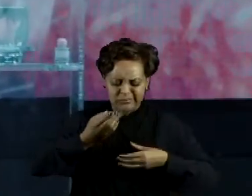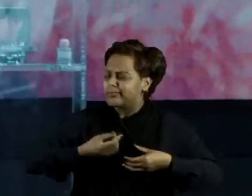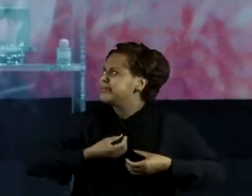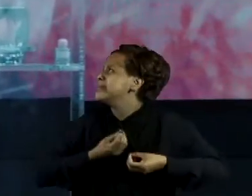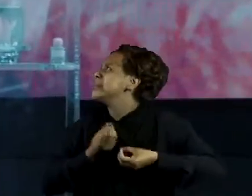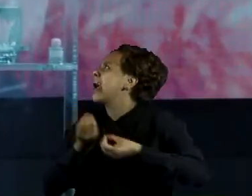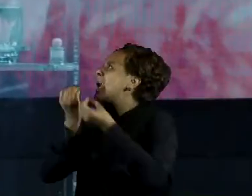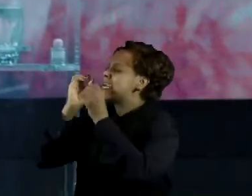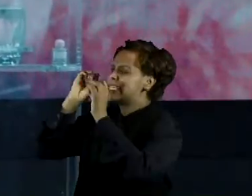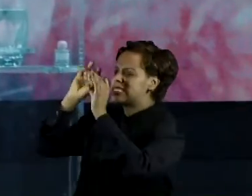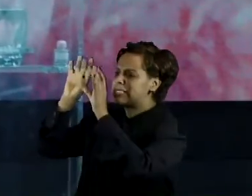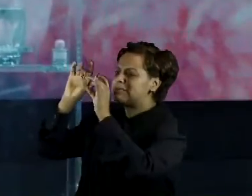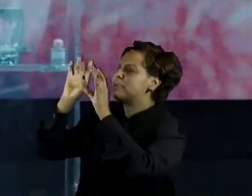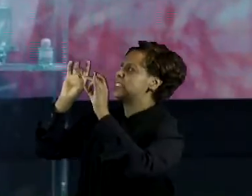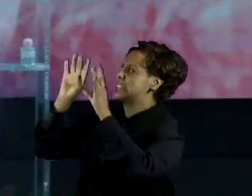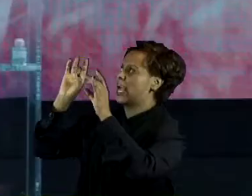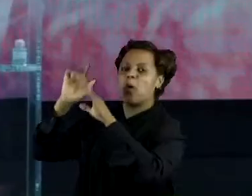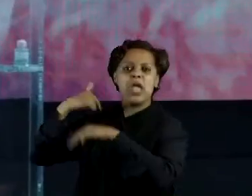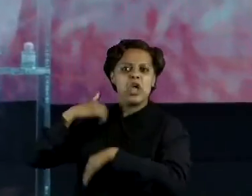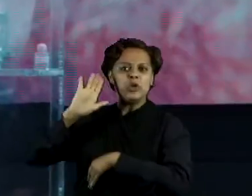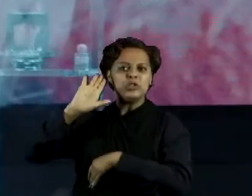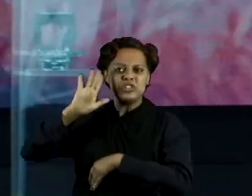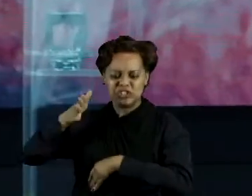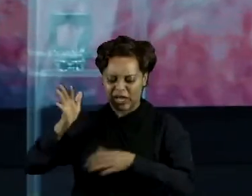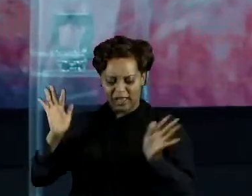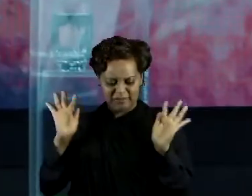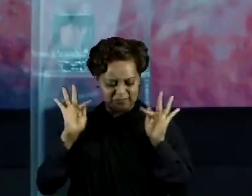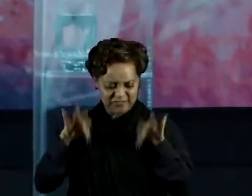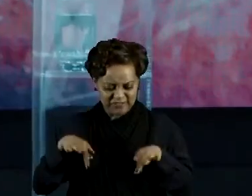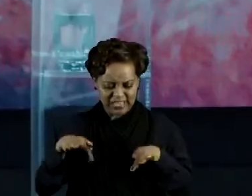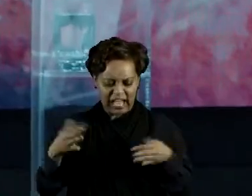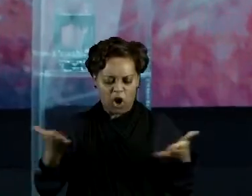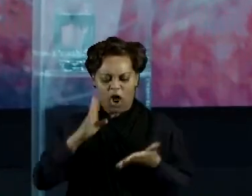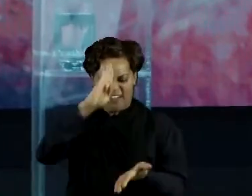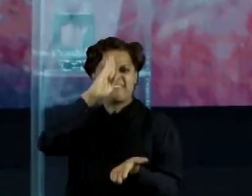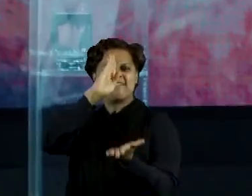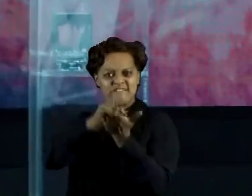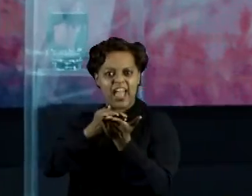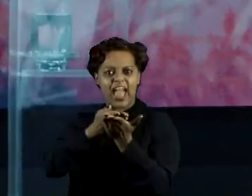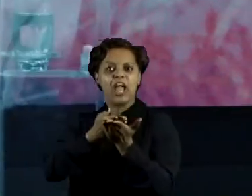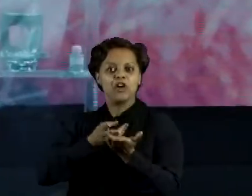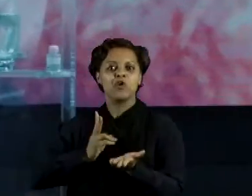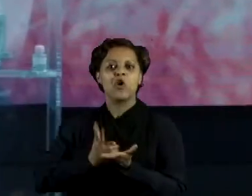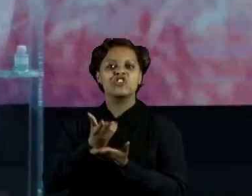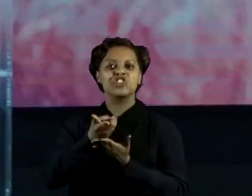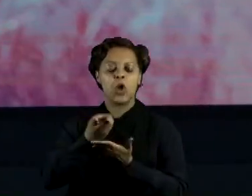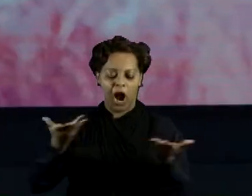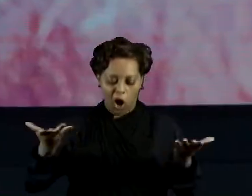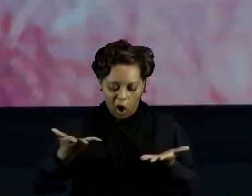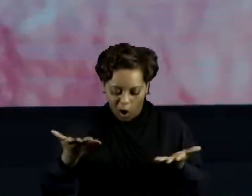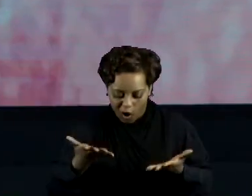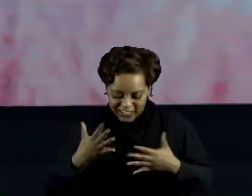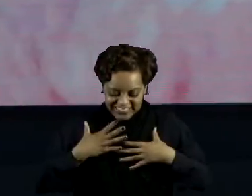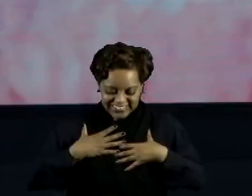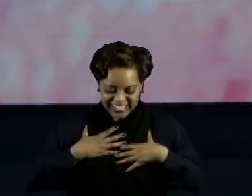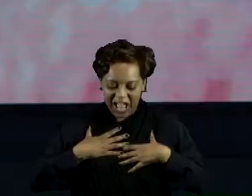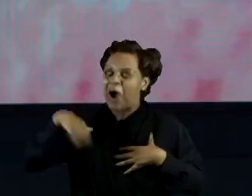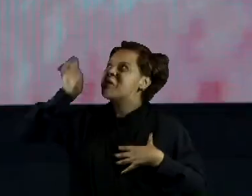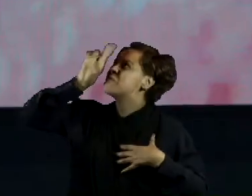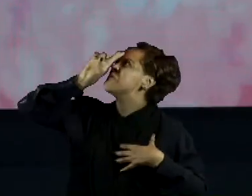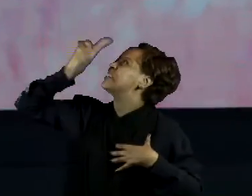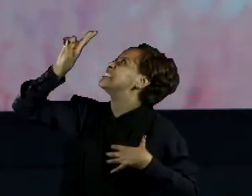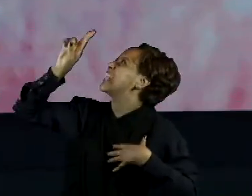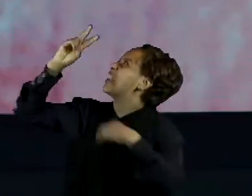Combati o bom combate, acabei a carreira e guardei a fé. Já agora o meu Senhor tem guardado para mim